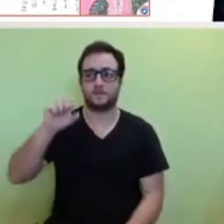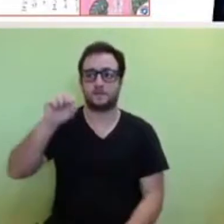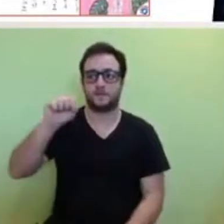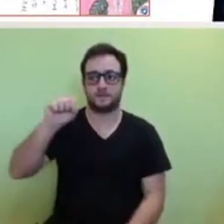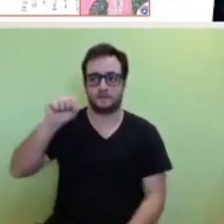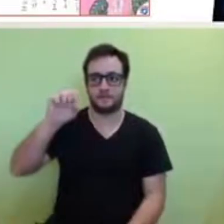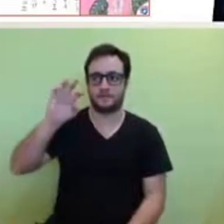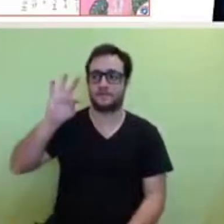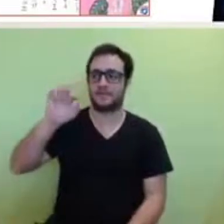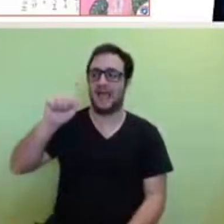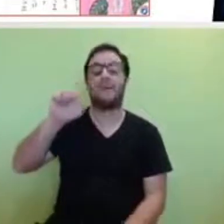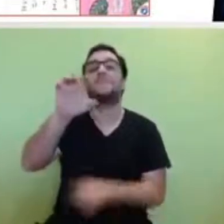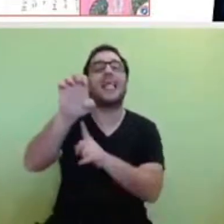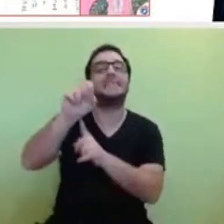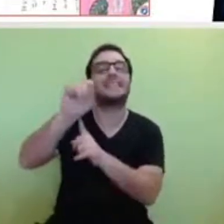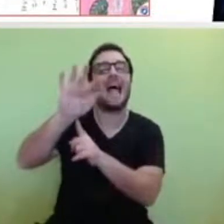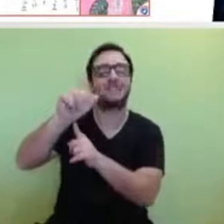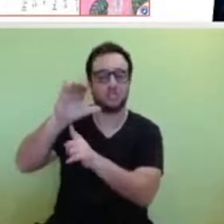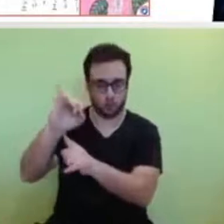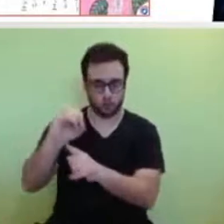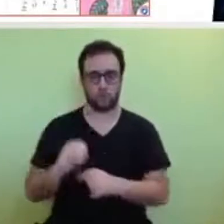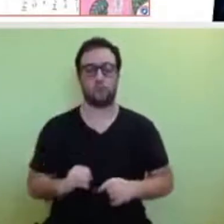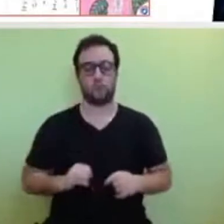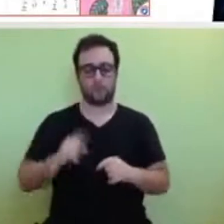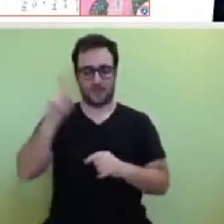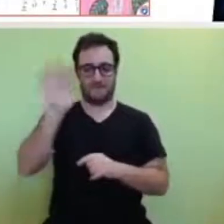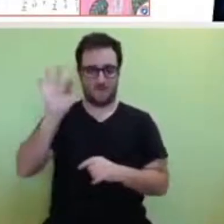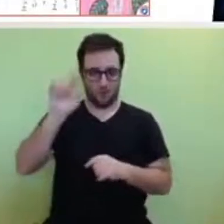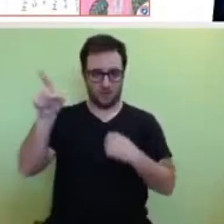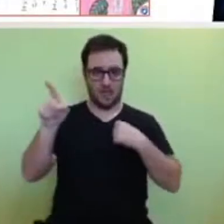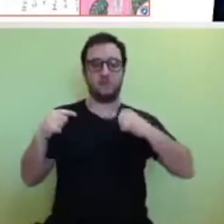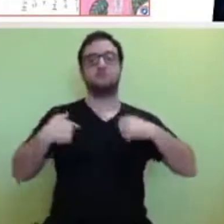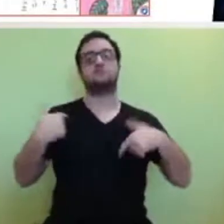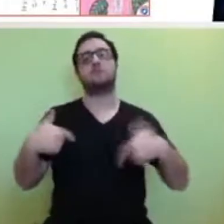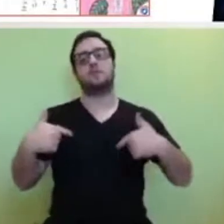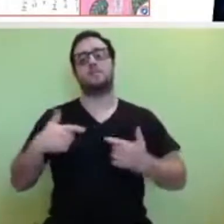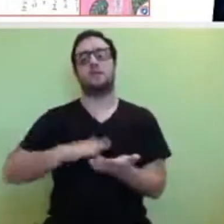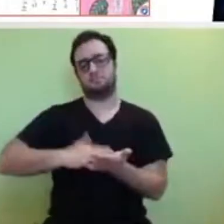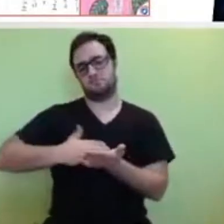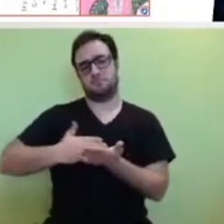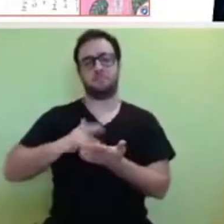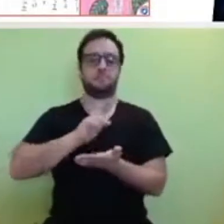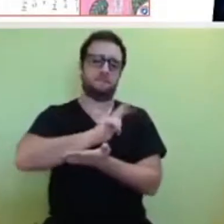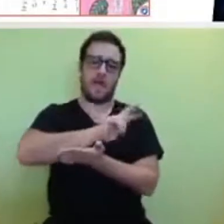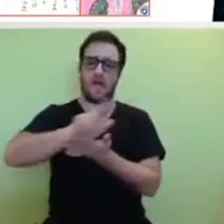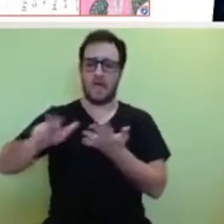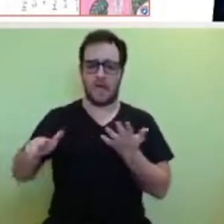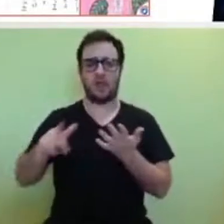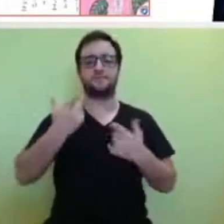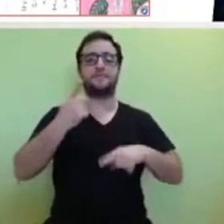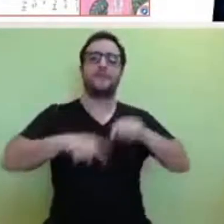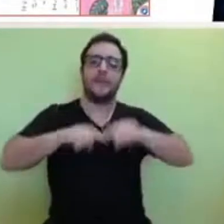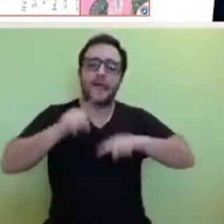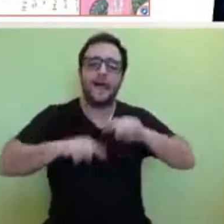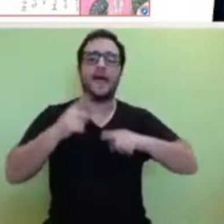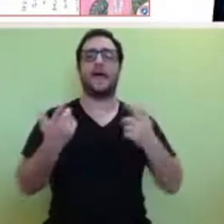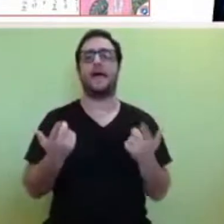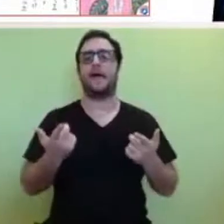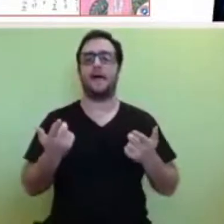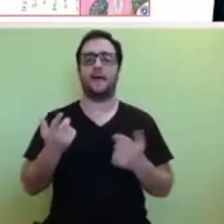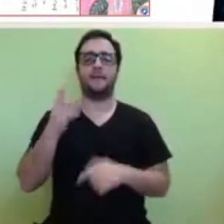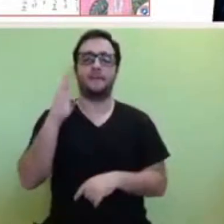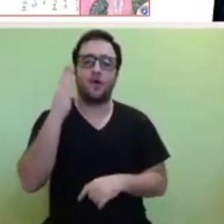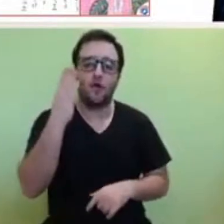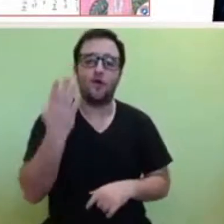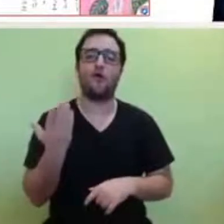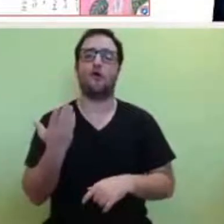educação física, né? Porque se estuda anatomia sistêmica, citologia e outras matérias assim que são bem